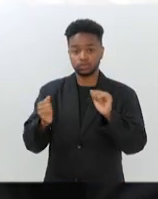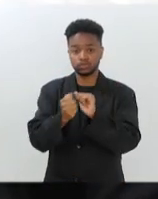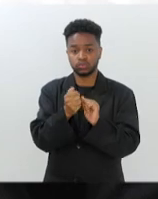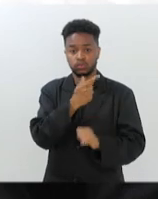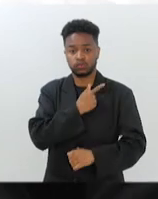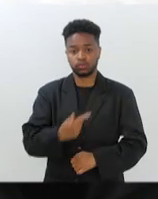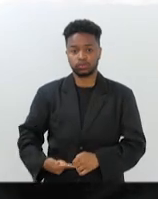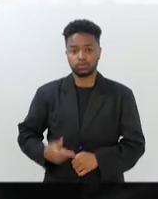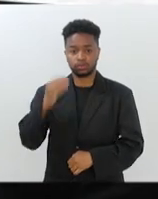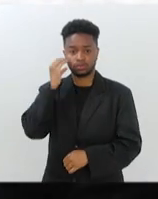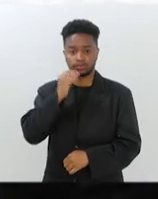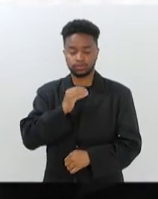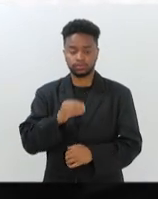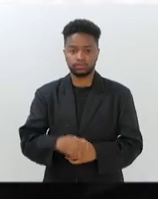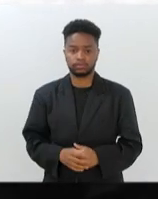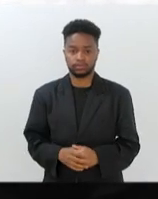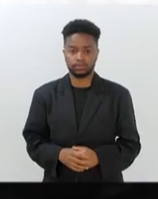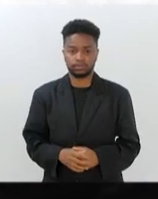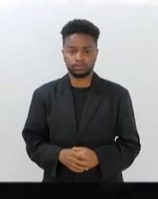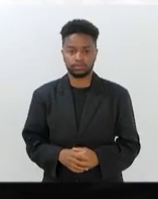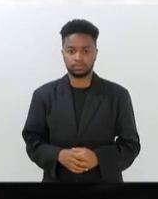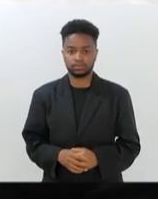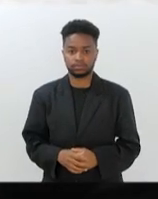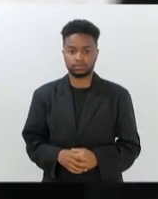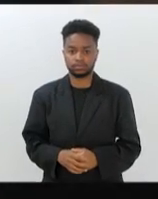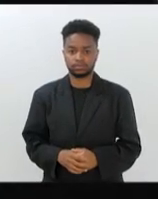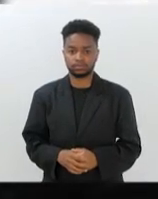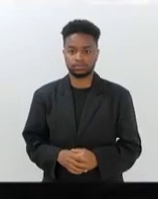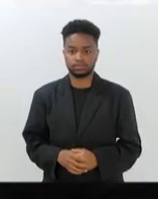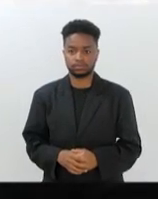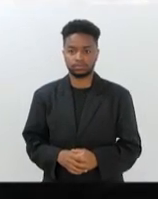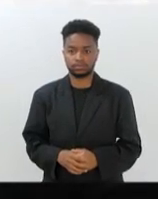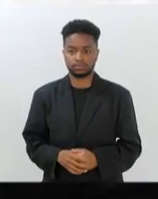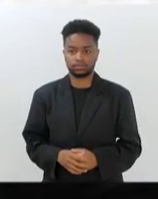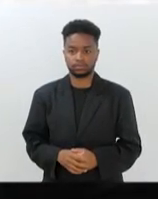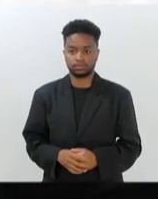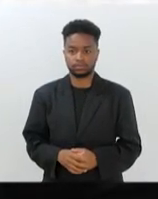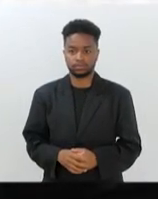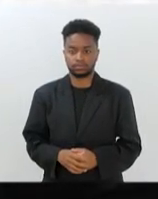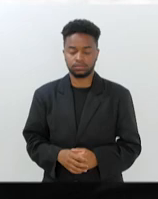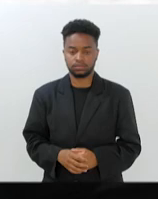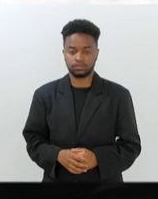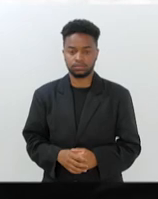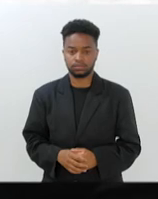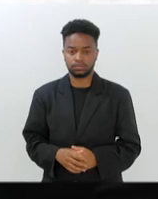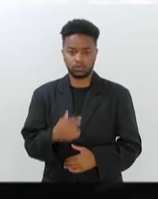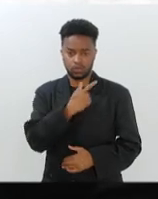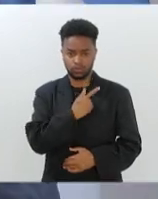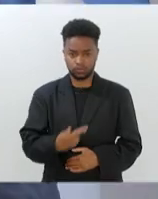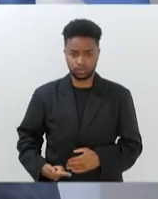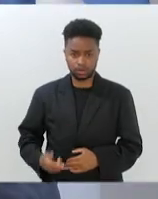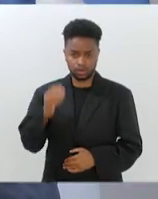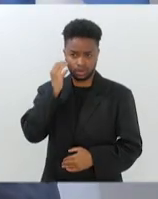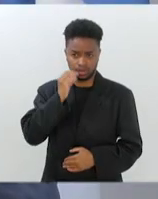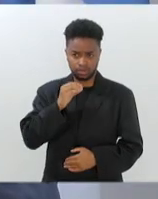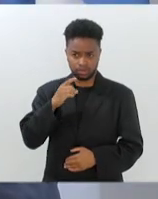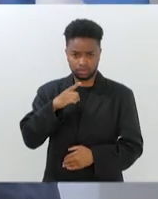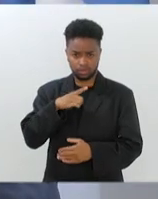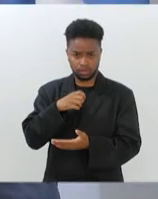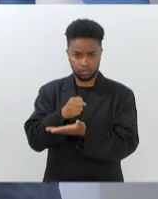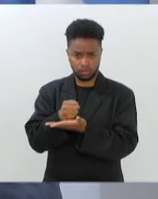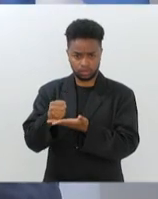Cláudio Castro não entendi o governador Cláudio Castro foi foi contratado para